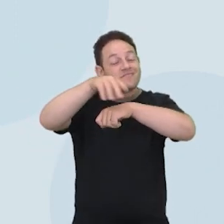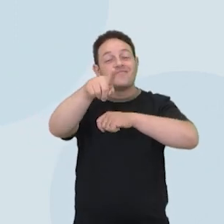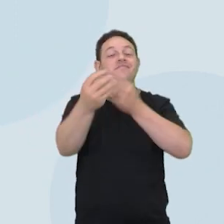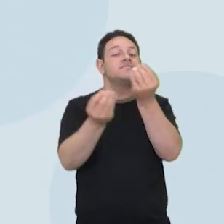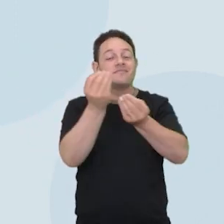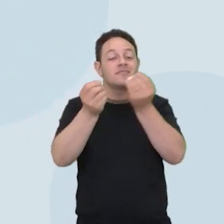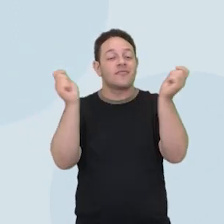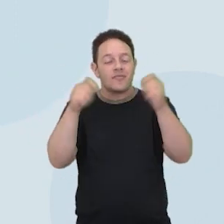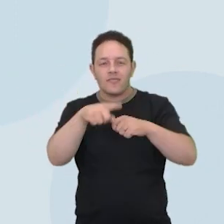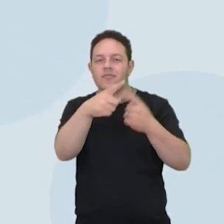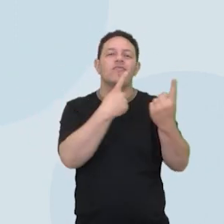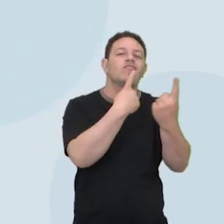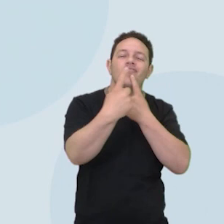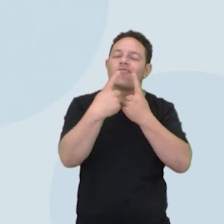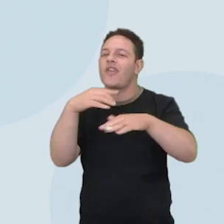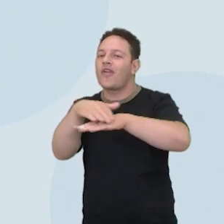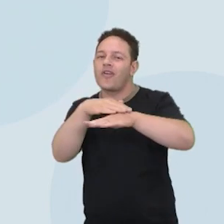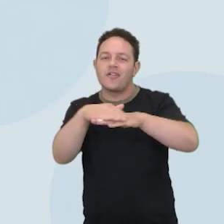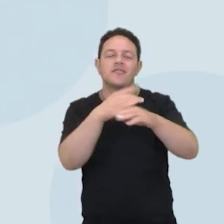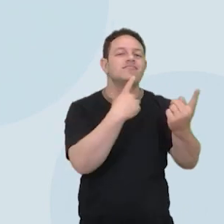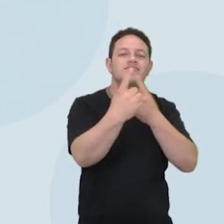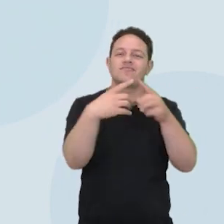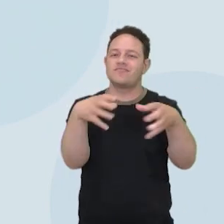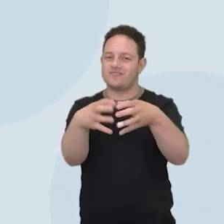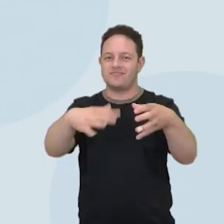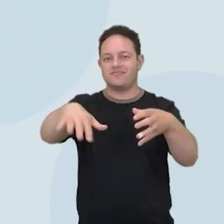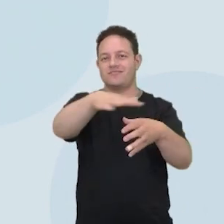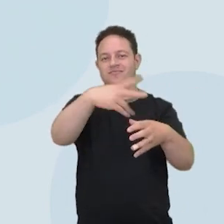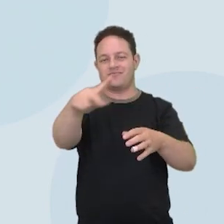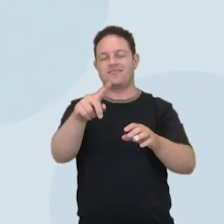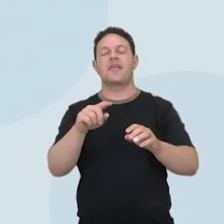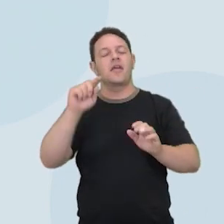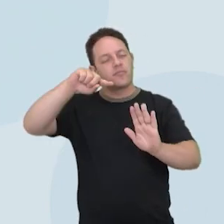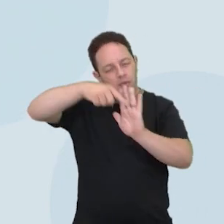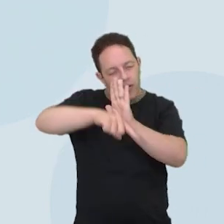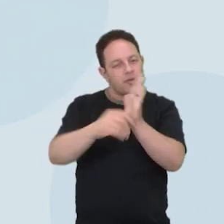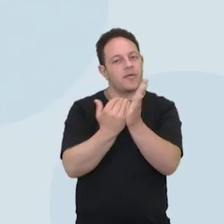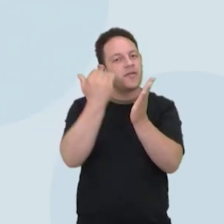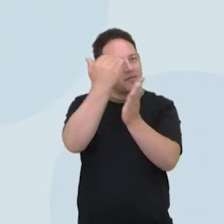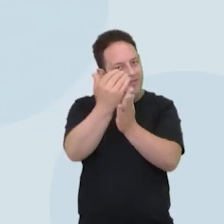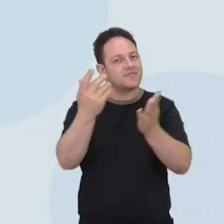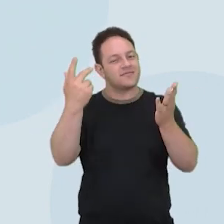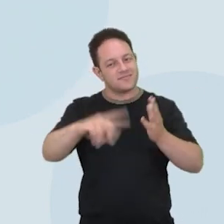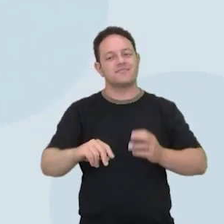aí conversarem depois, mais